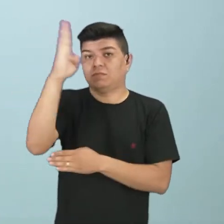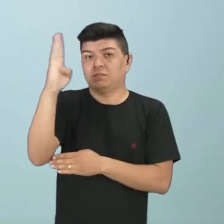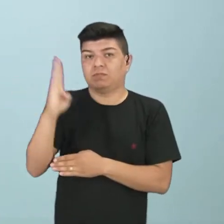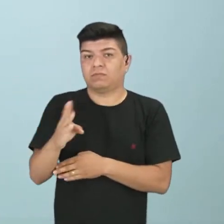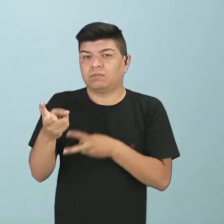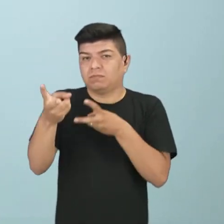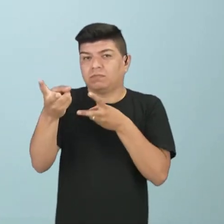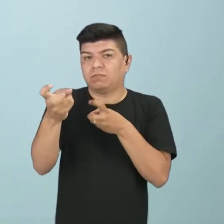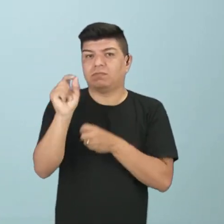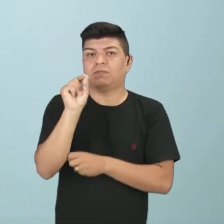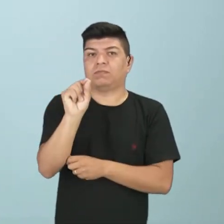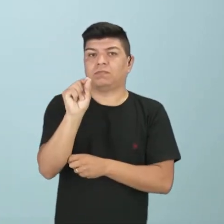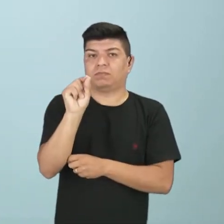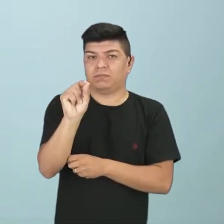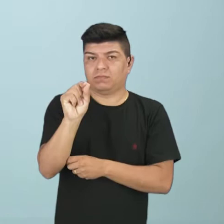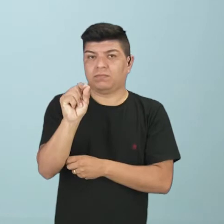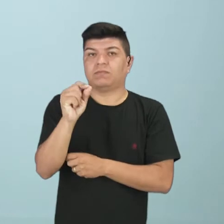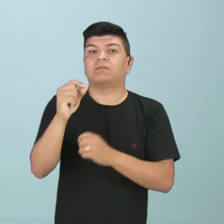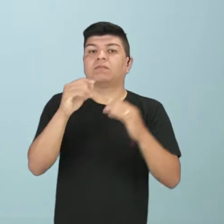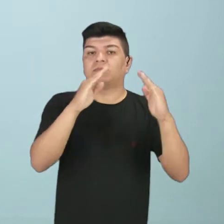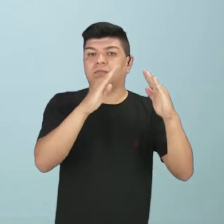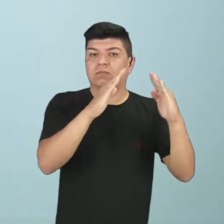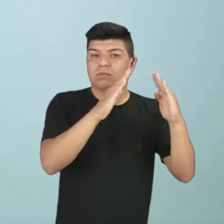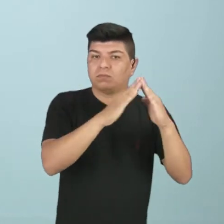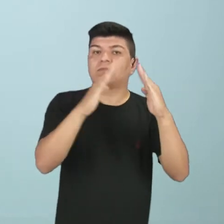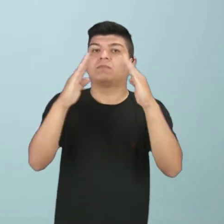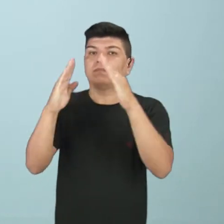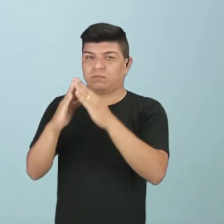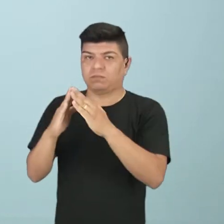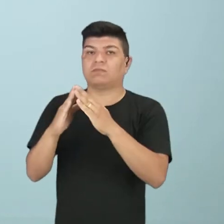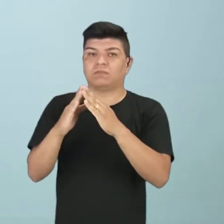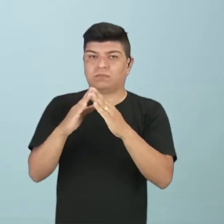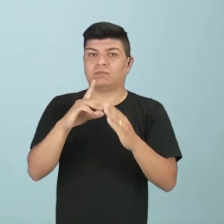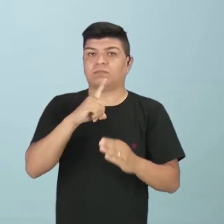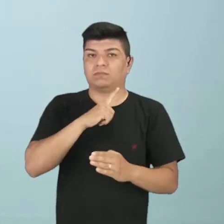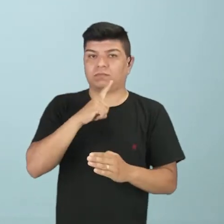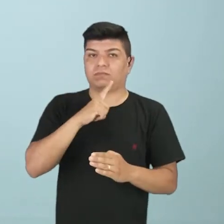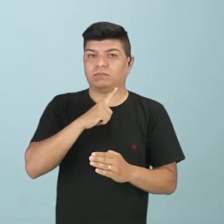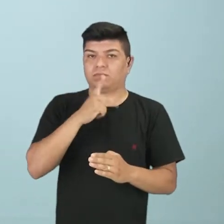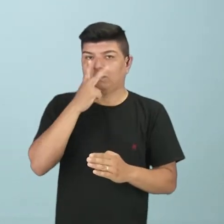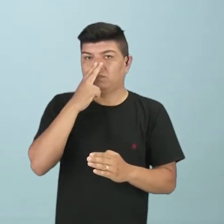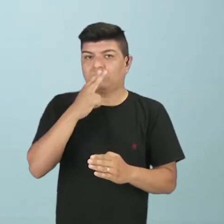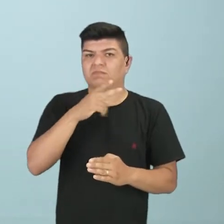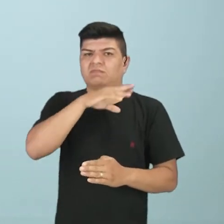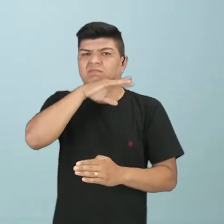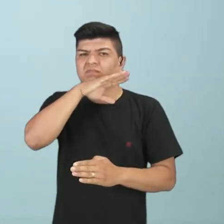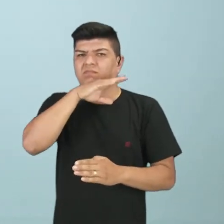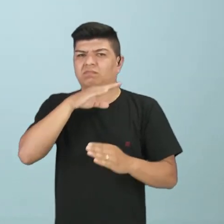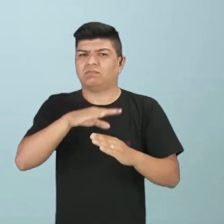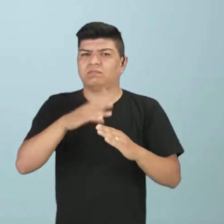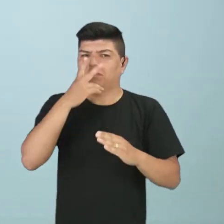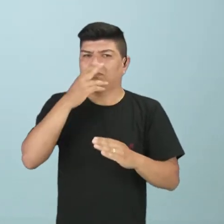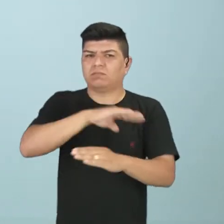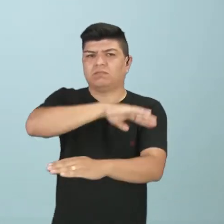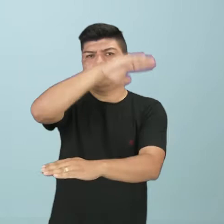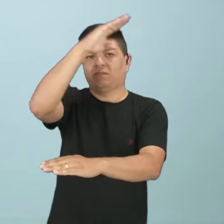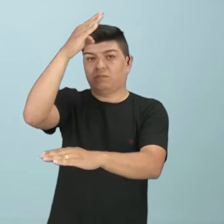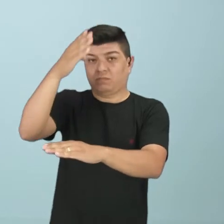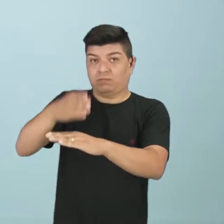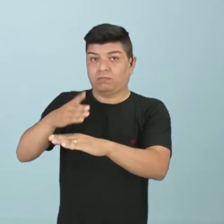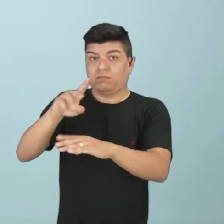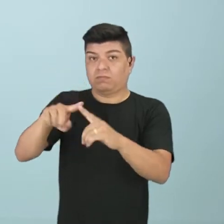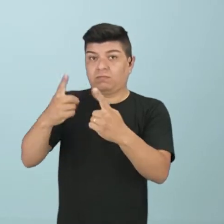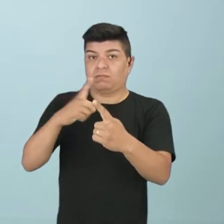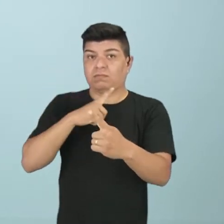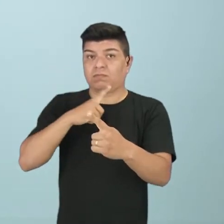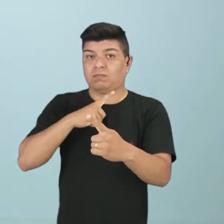vai perceber algumas moradias, algumas favelas que estão no morro, mas que logo mais abaixo